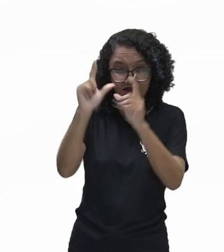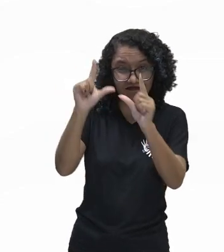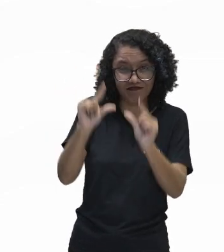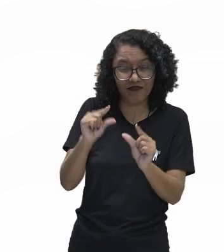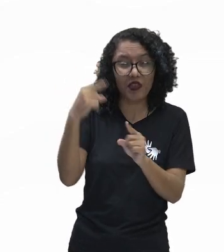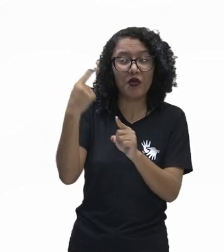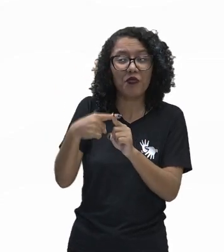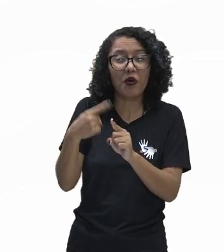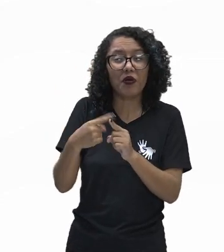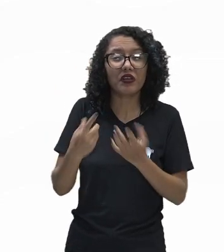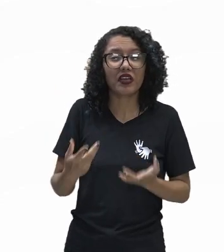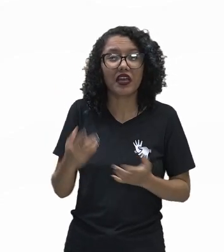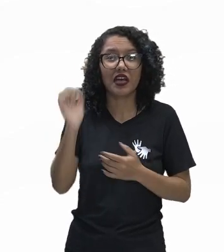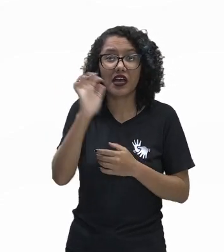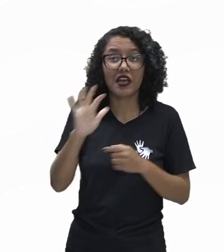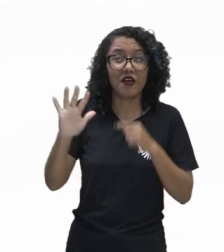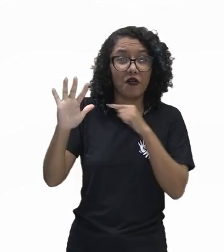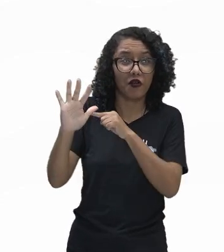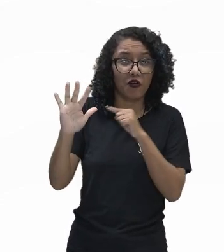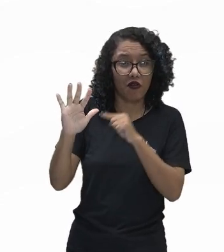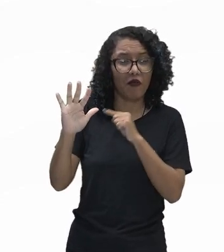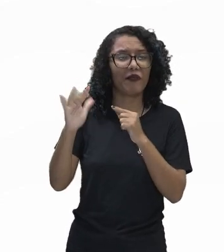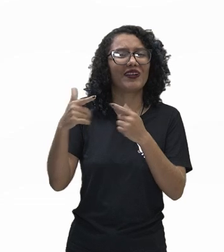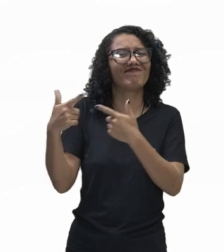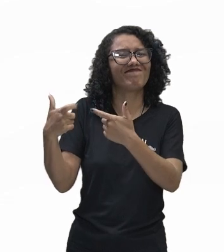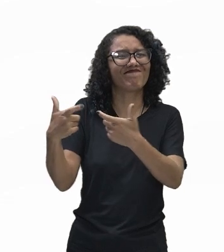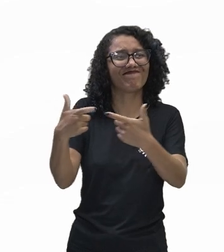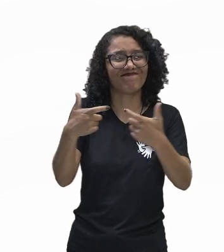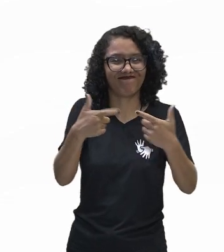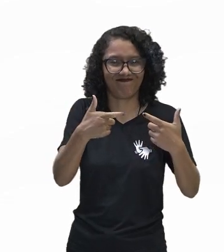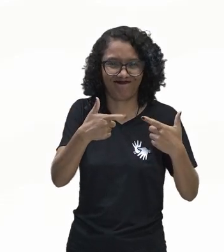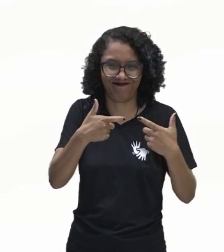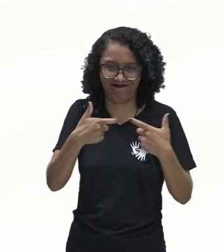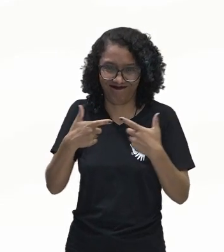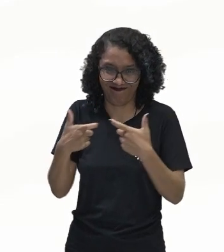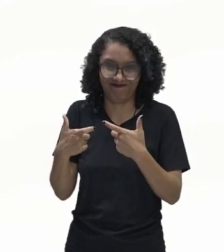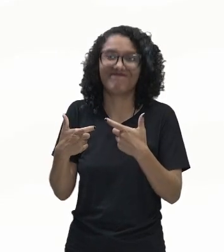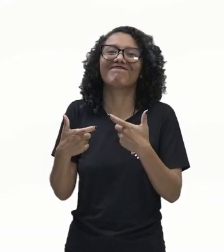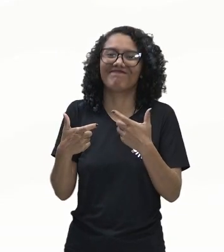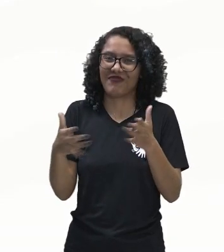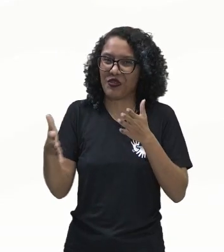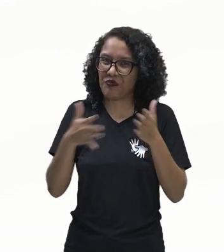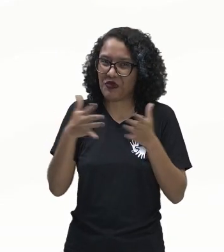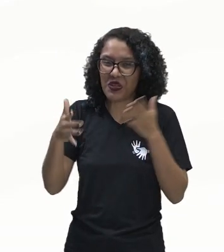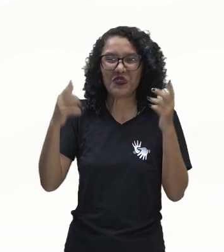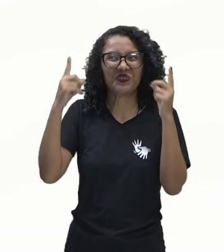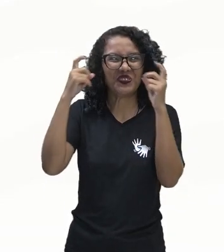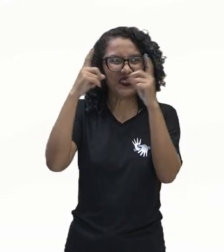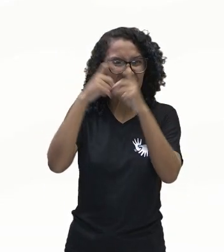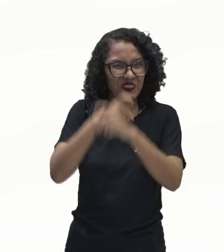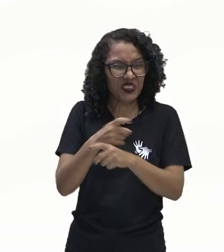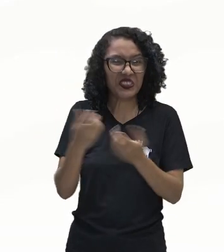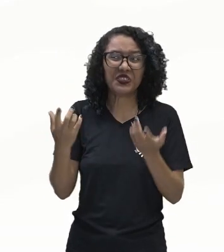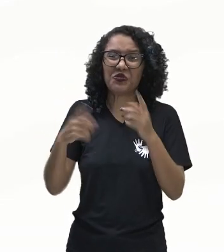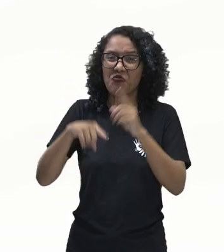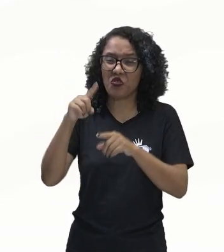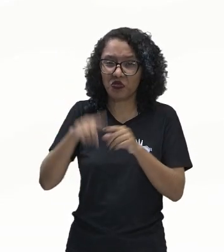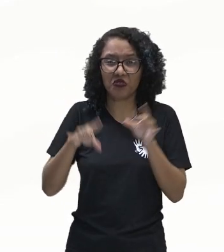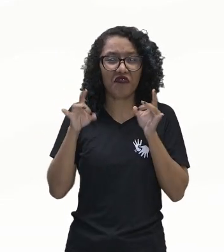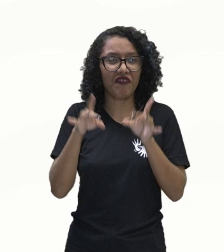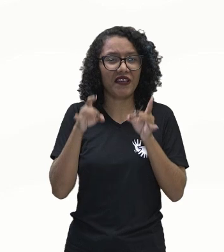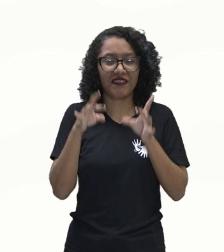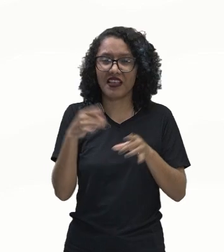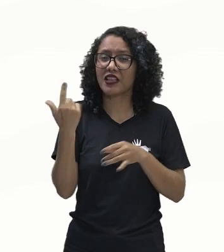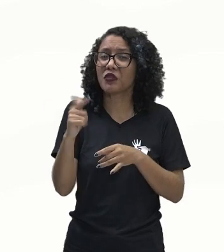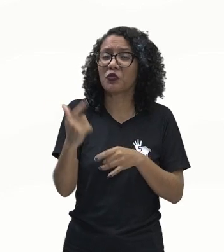a Europa está vivendo um momento tenso, um momento em que eles não vão ter o que vender por conta dos seus